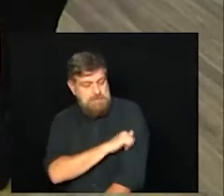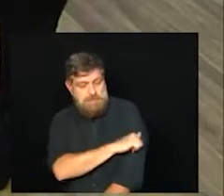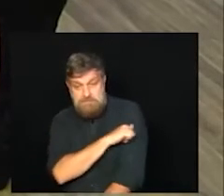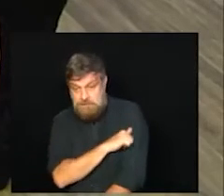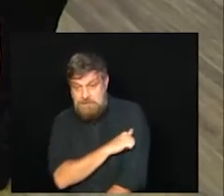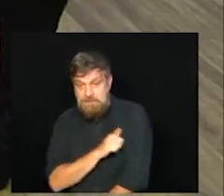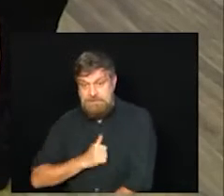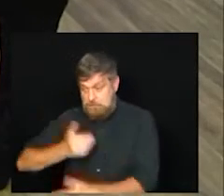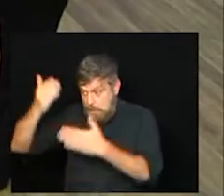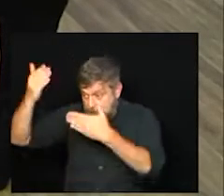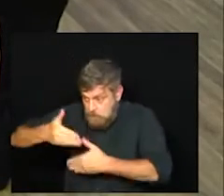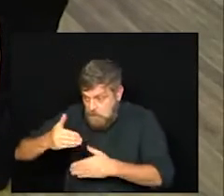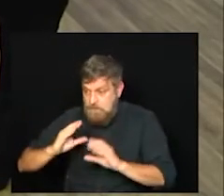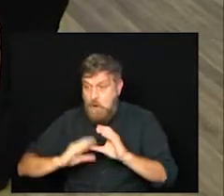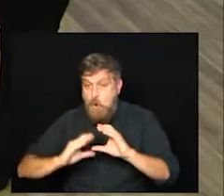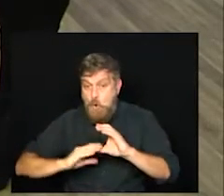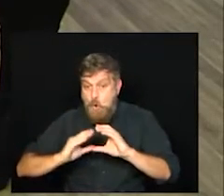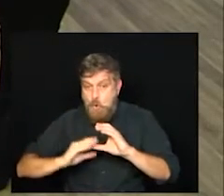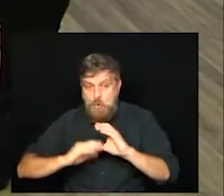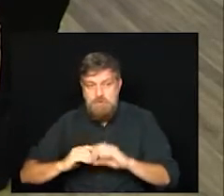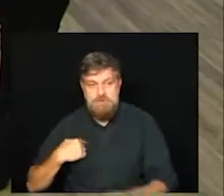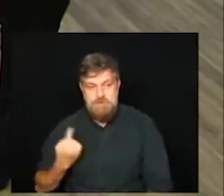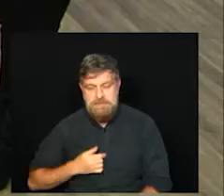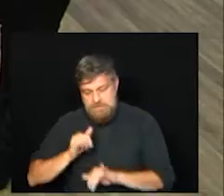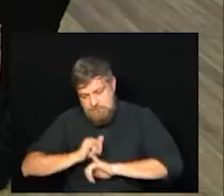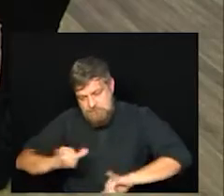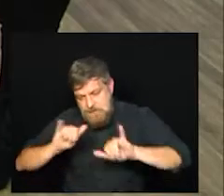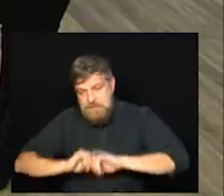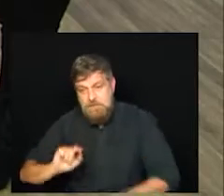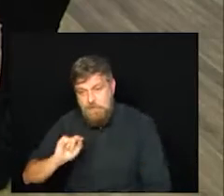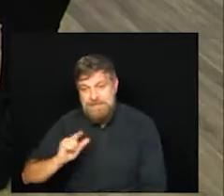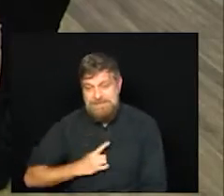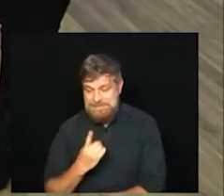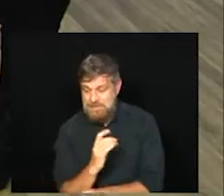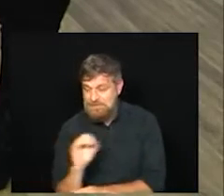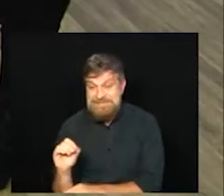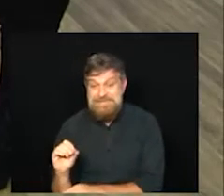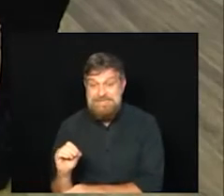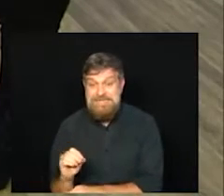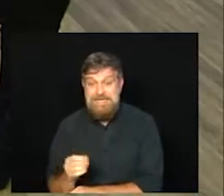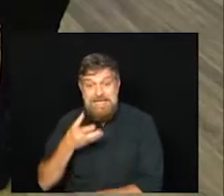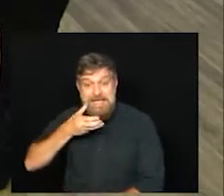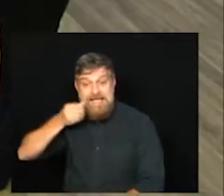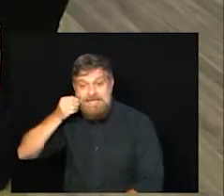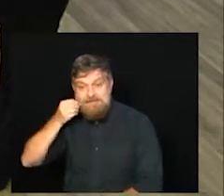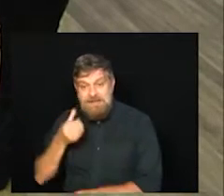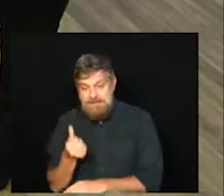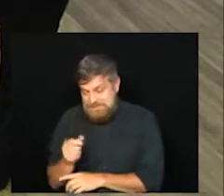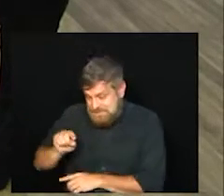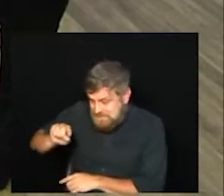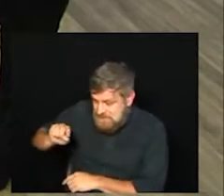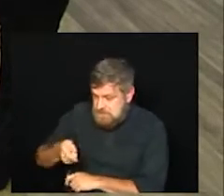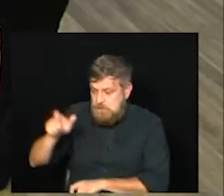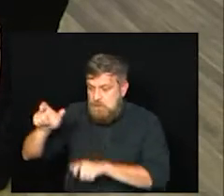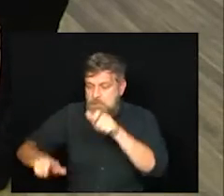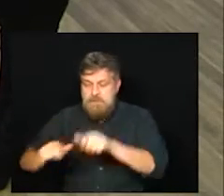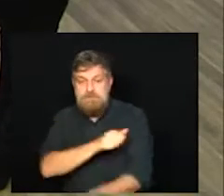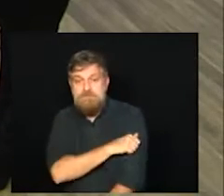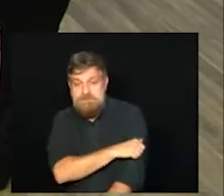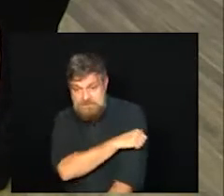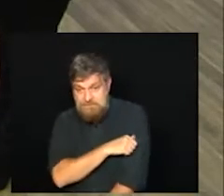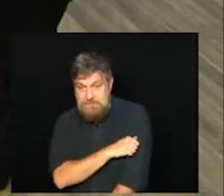Nós já falamos aqui nas notícias da metrópole, né? 100 vagas, mais de 6 mil inscritos e tem